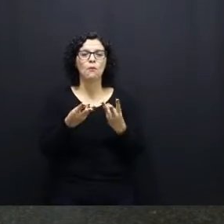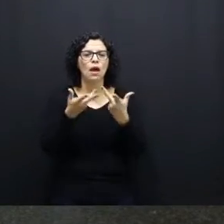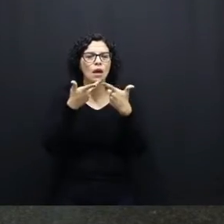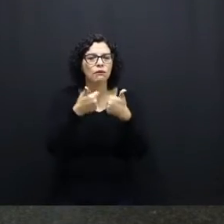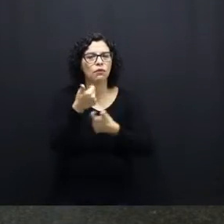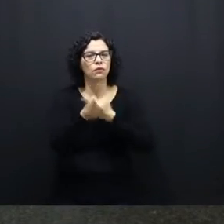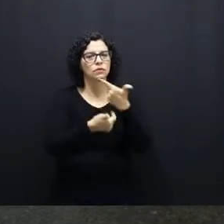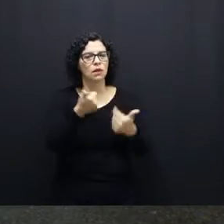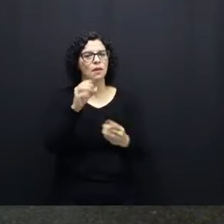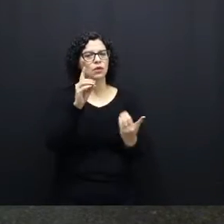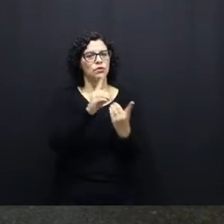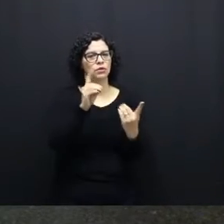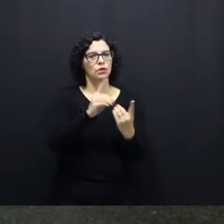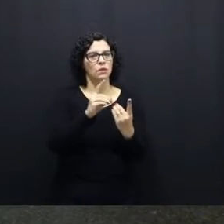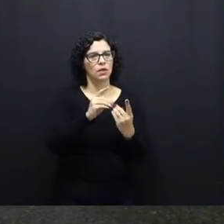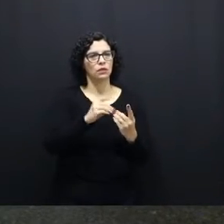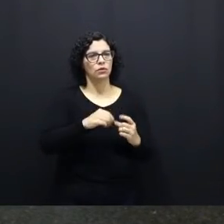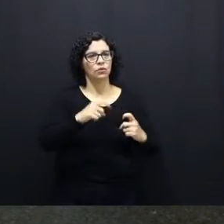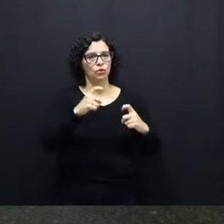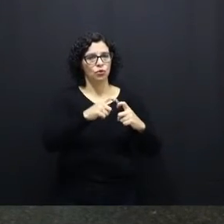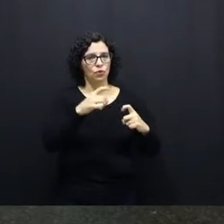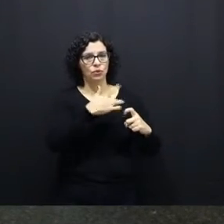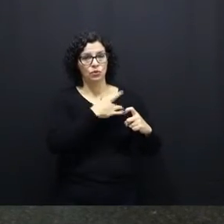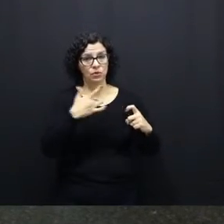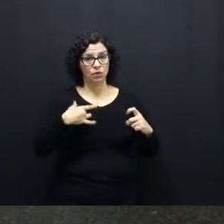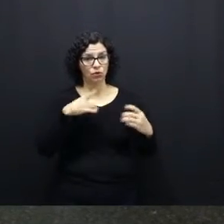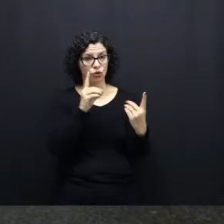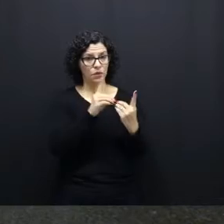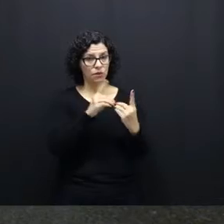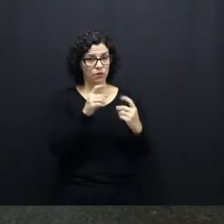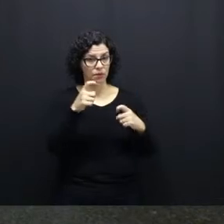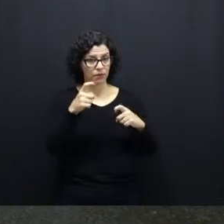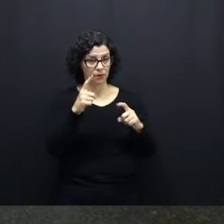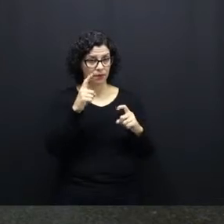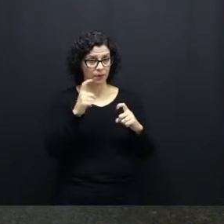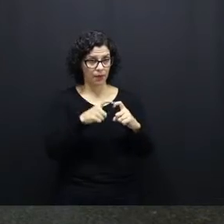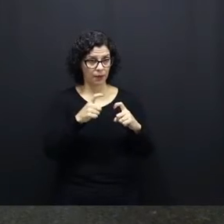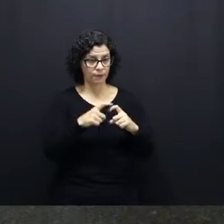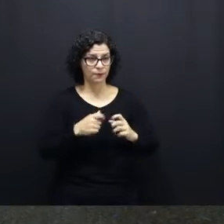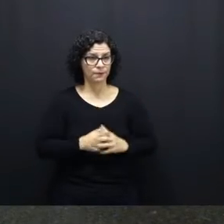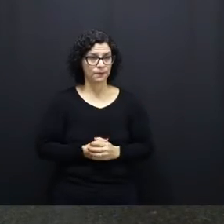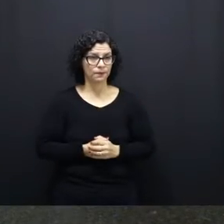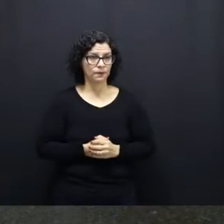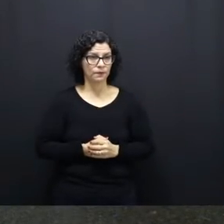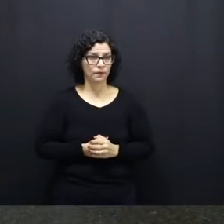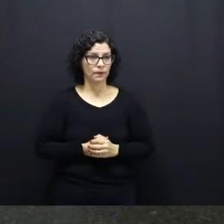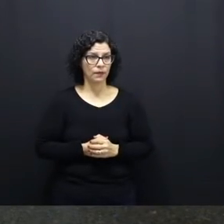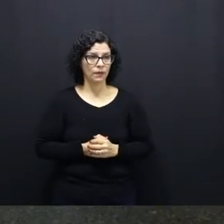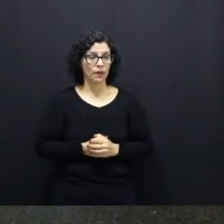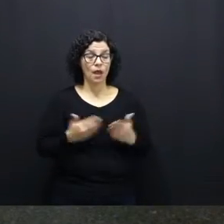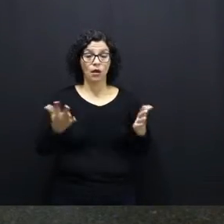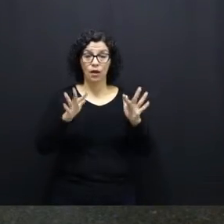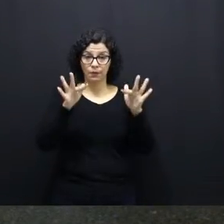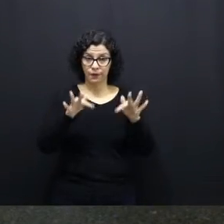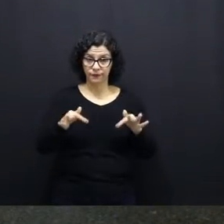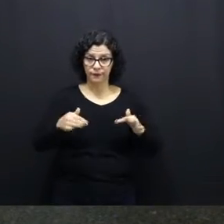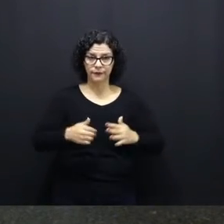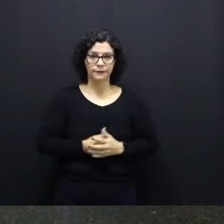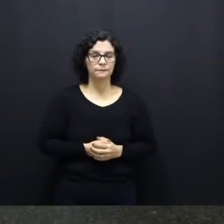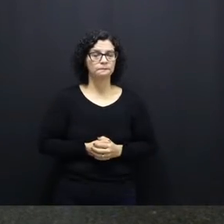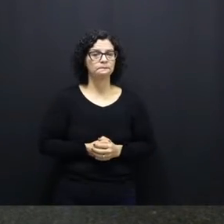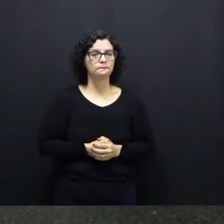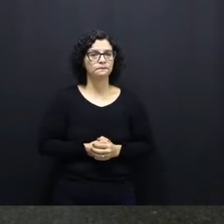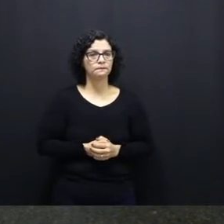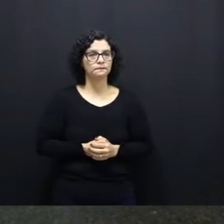trabalho nas unidades básicas de saúde com relação ao atendimento médico e o e Pra finalizar